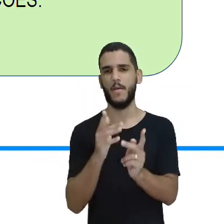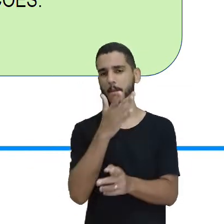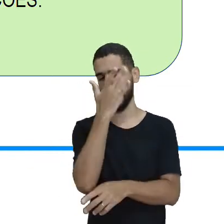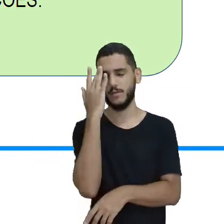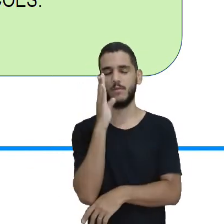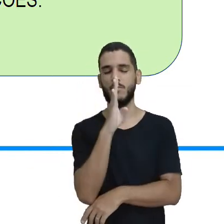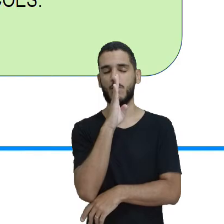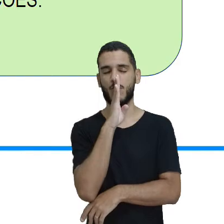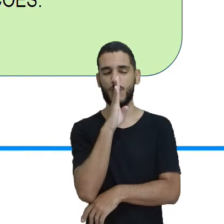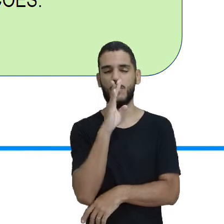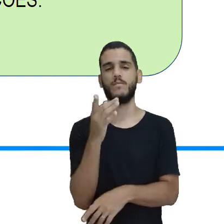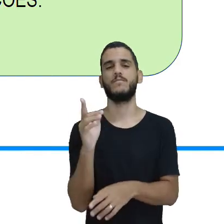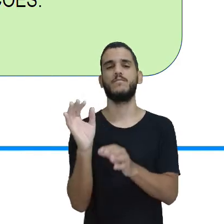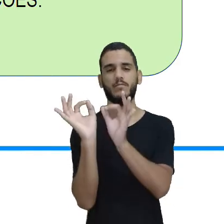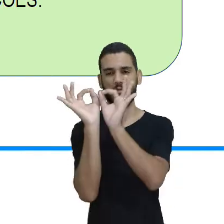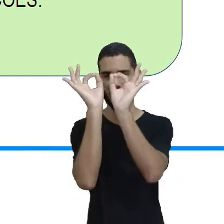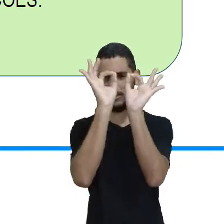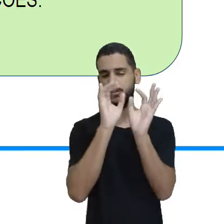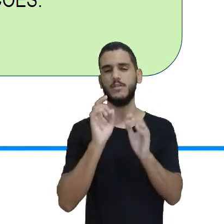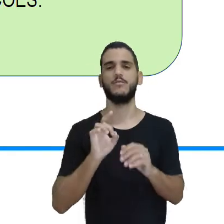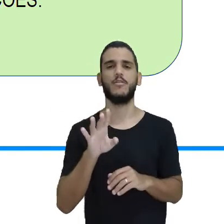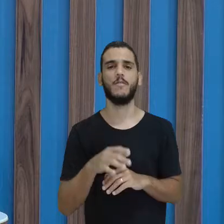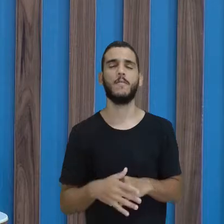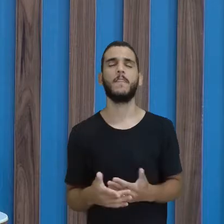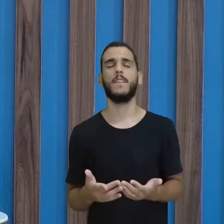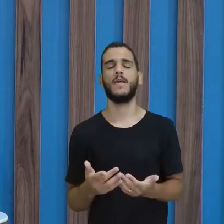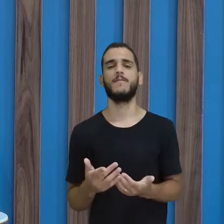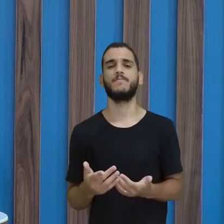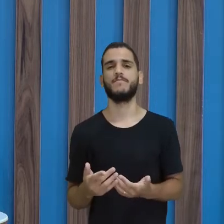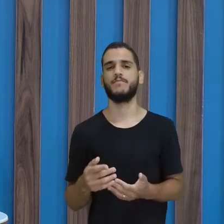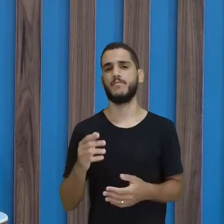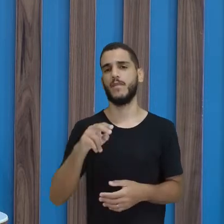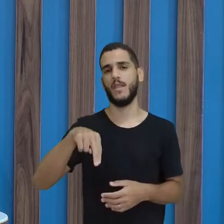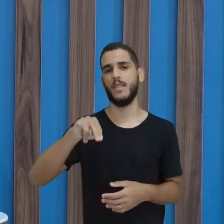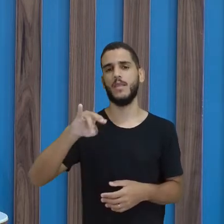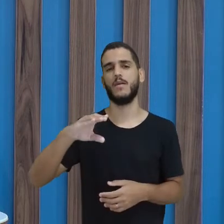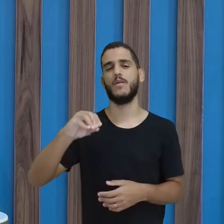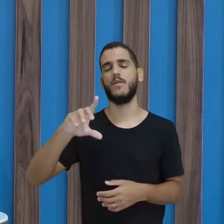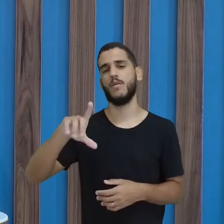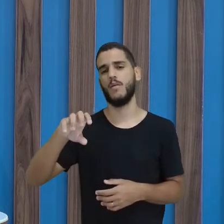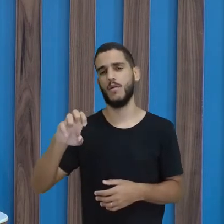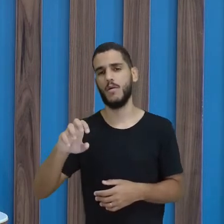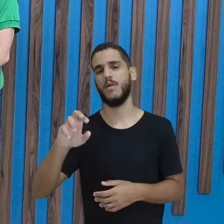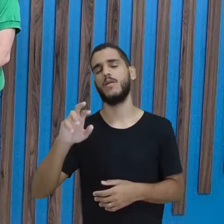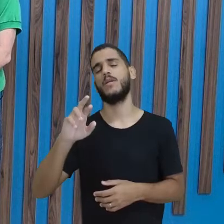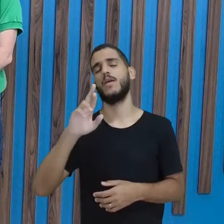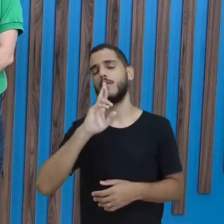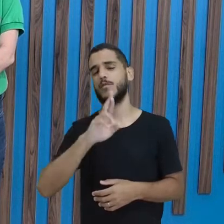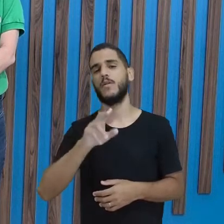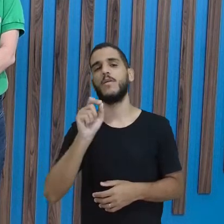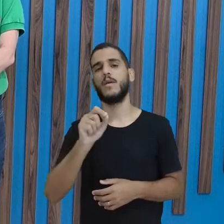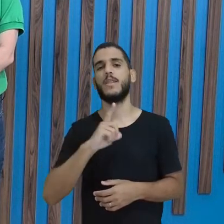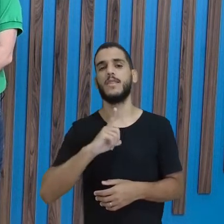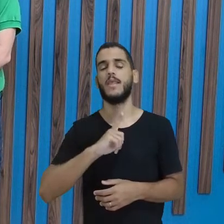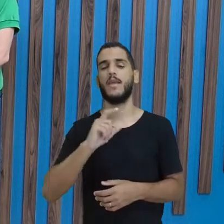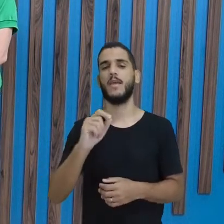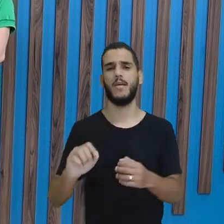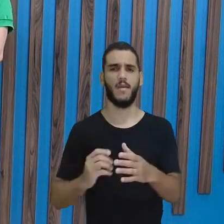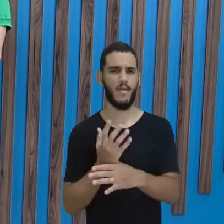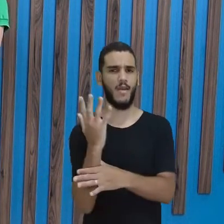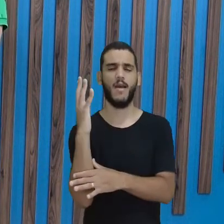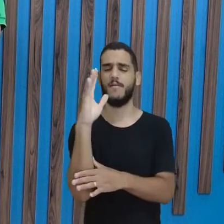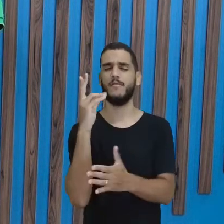Mas estão assistindo. Nicole disse aqui que também tem árvores na área rural. Sim, tem bastante, né? A área verde é